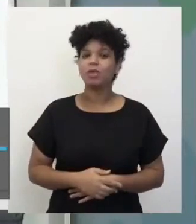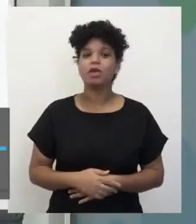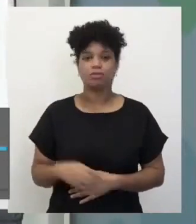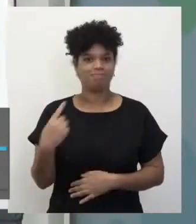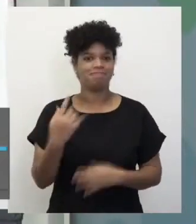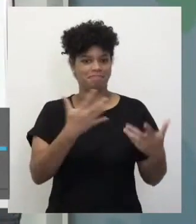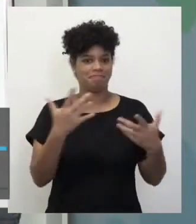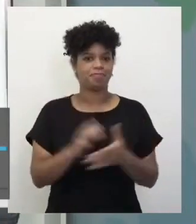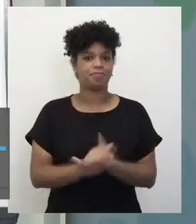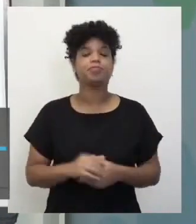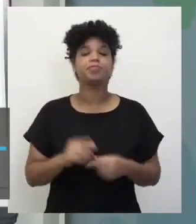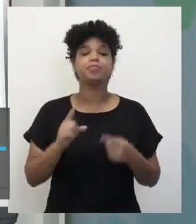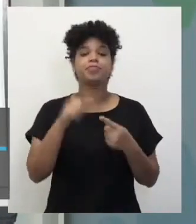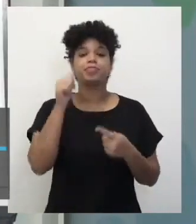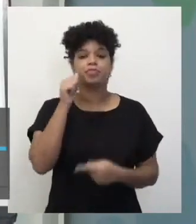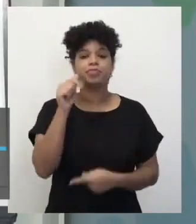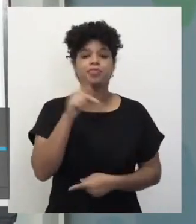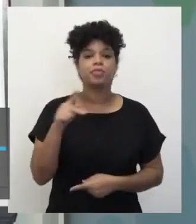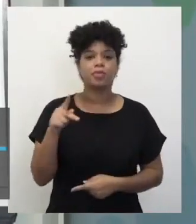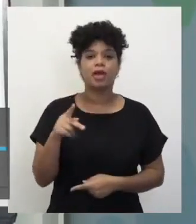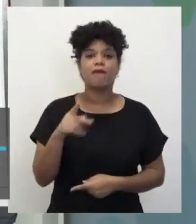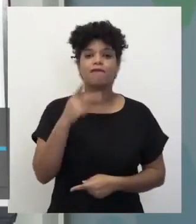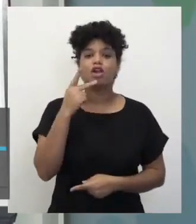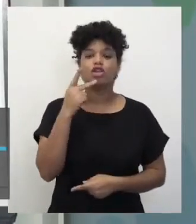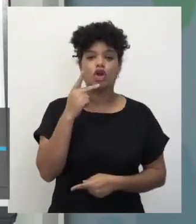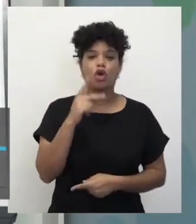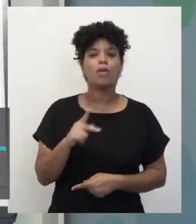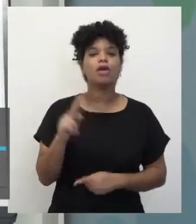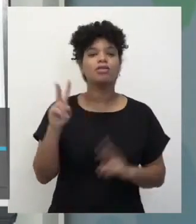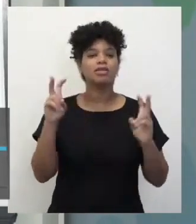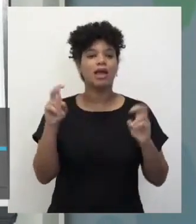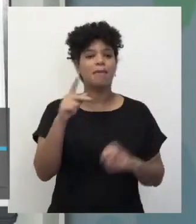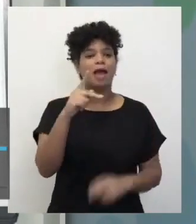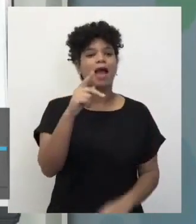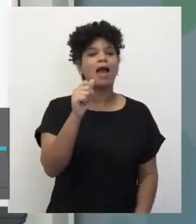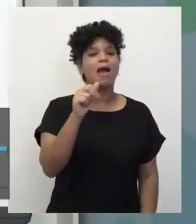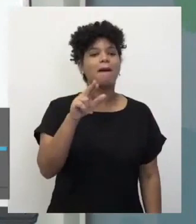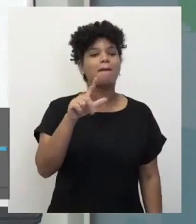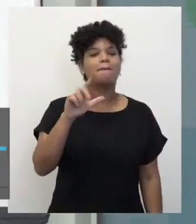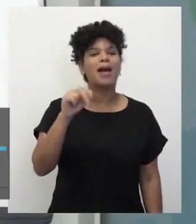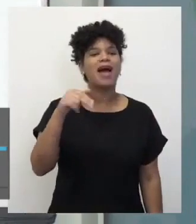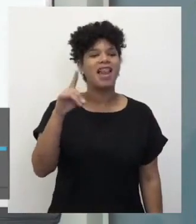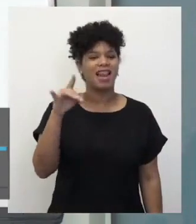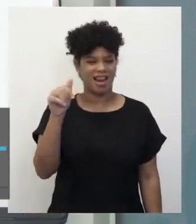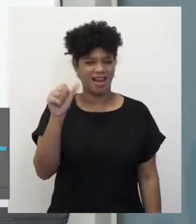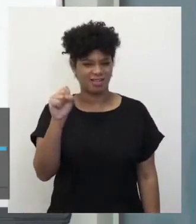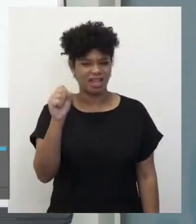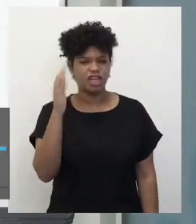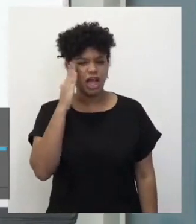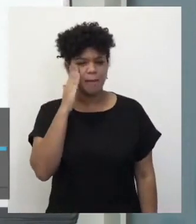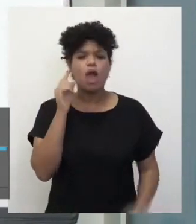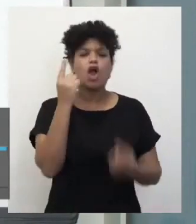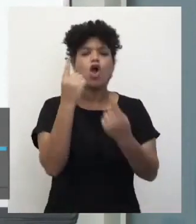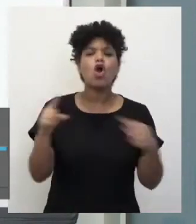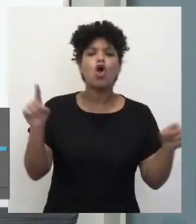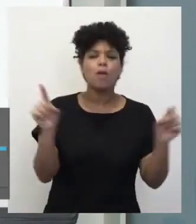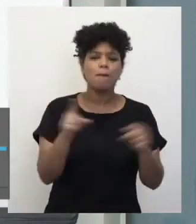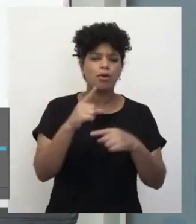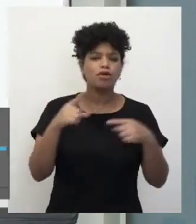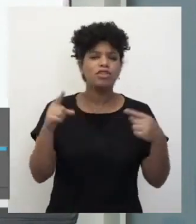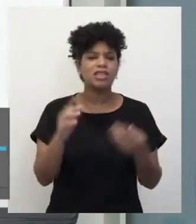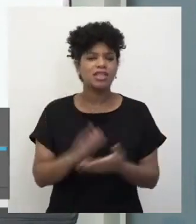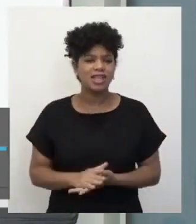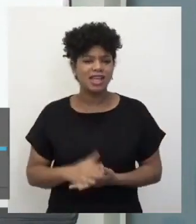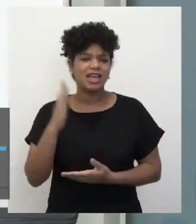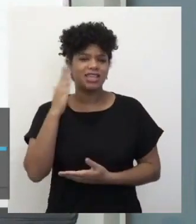só, a professora Carla citou as parlendas, né? Que são aquelas musiquinhas, aquela espécie daquele